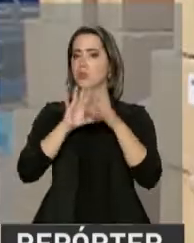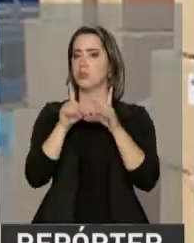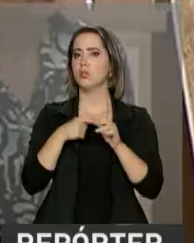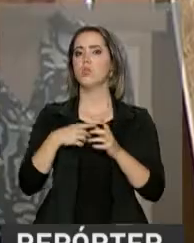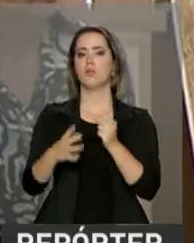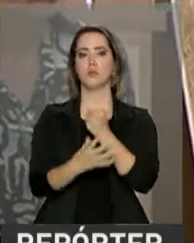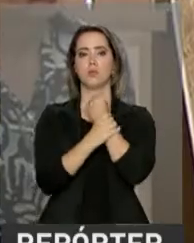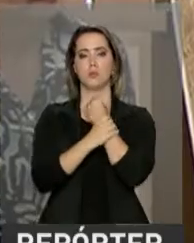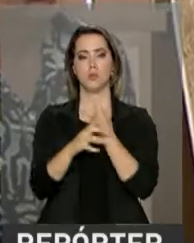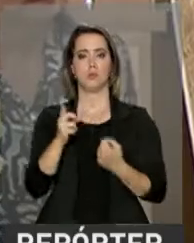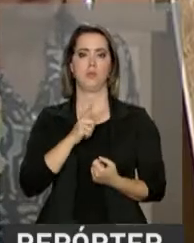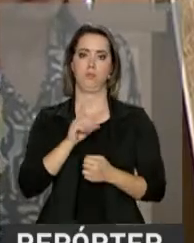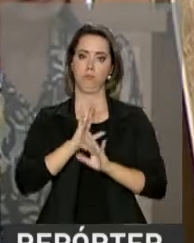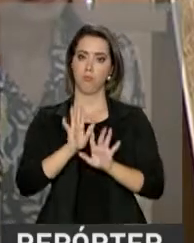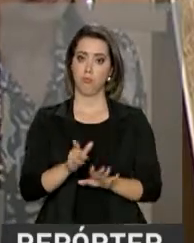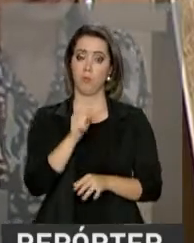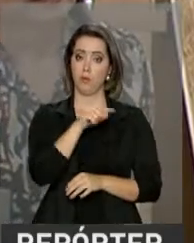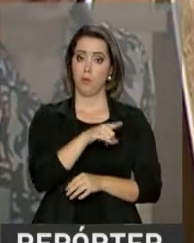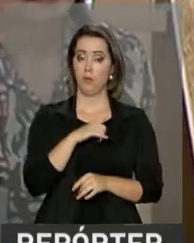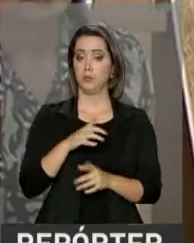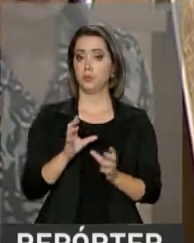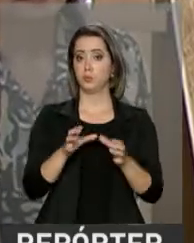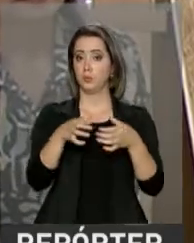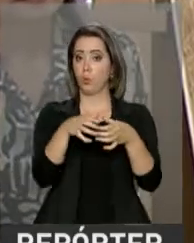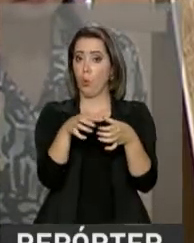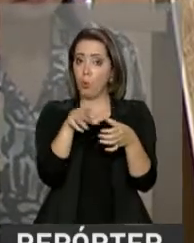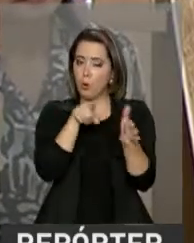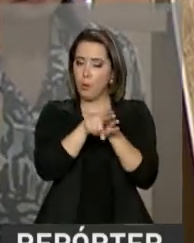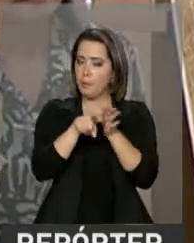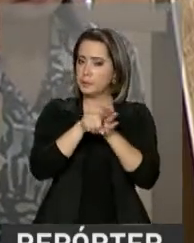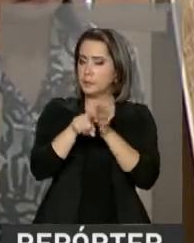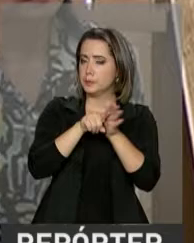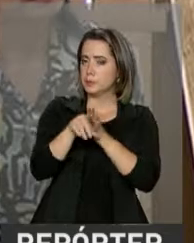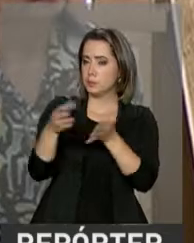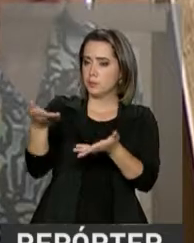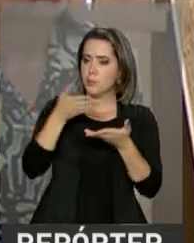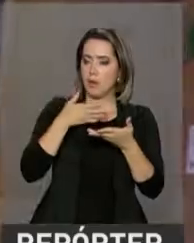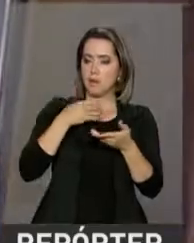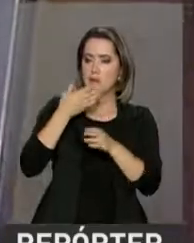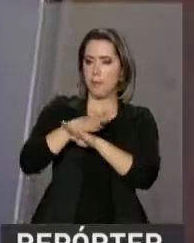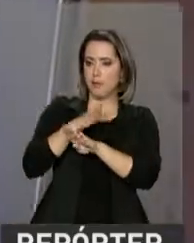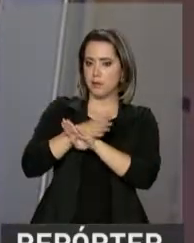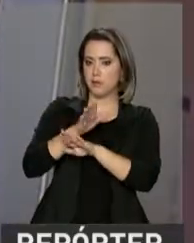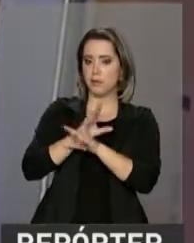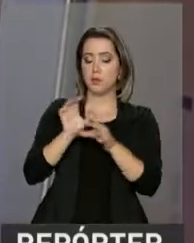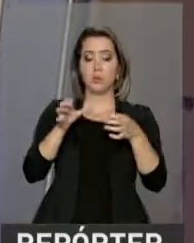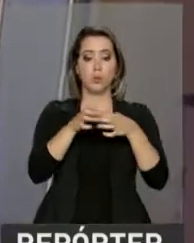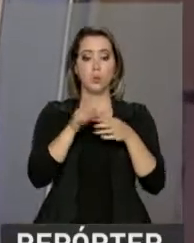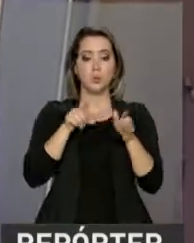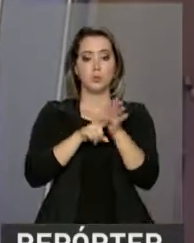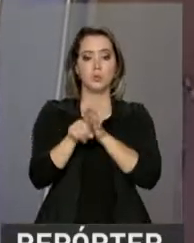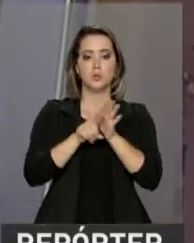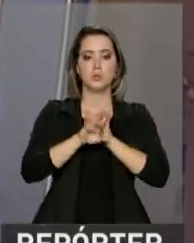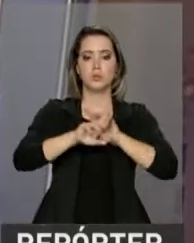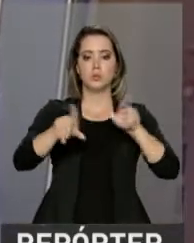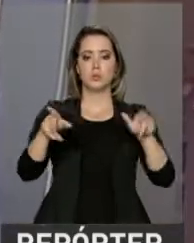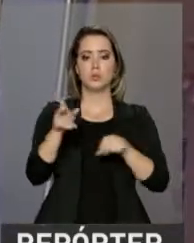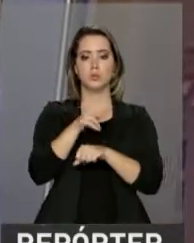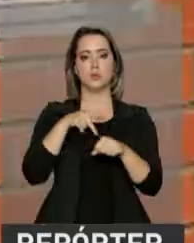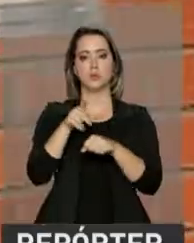com segurança o instituto de pesquisas energéticas e nucleares da usp recebe e treinar técnicos e pesquisadores de vários